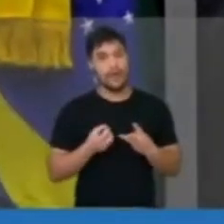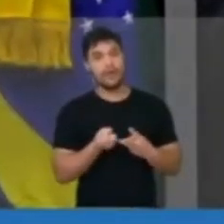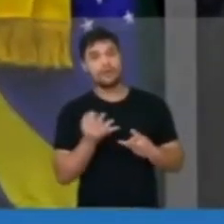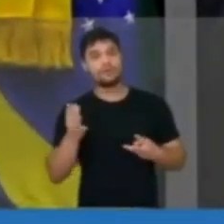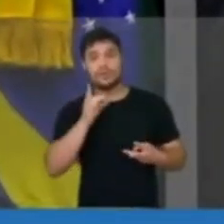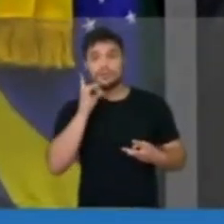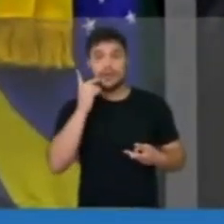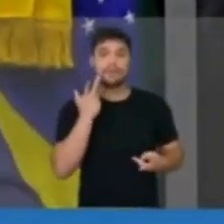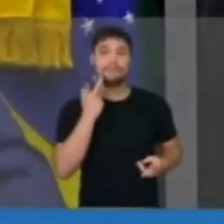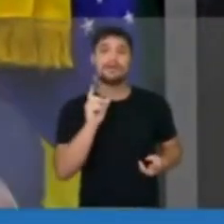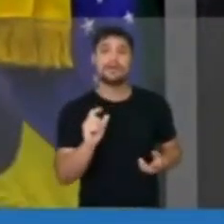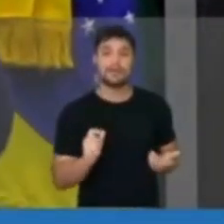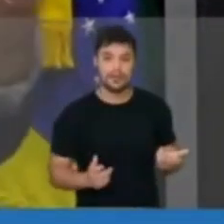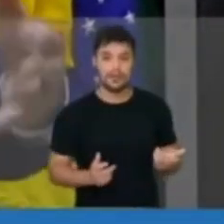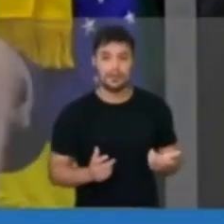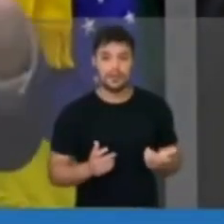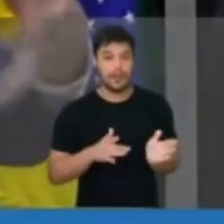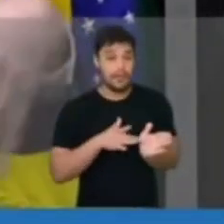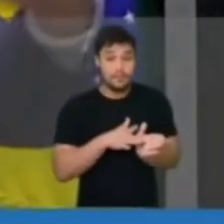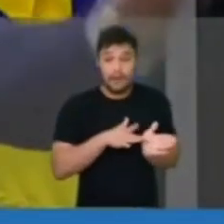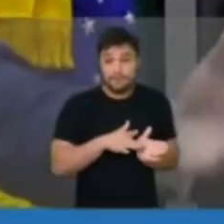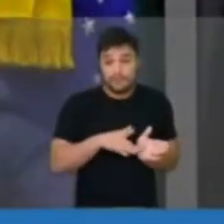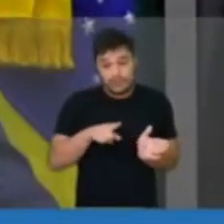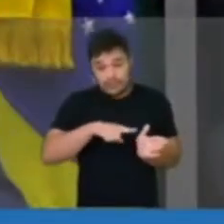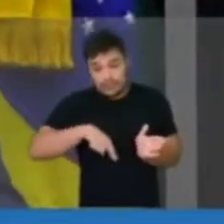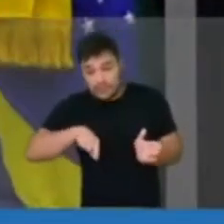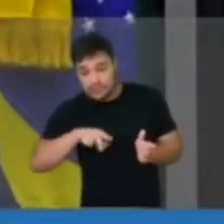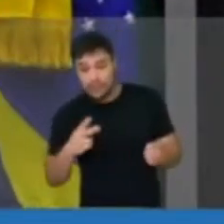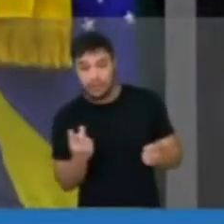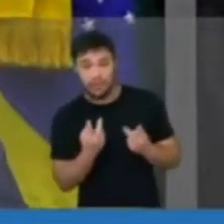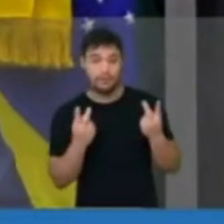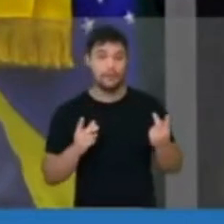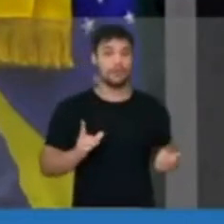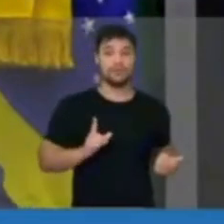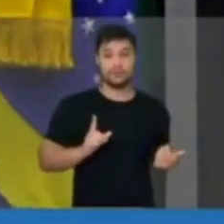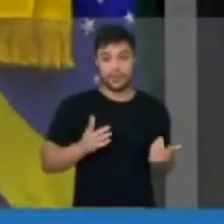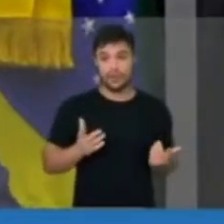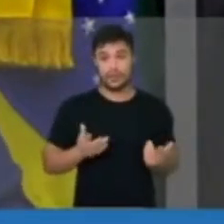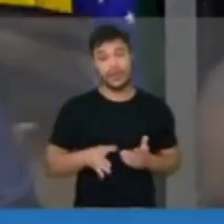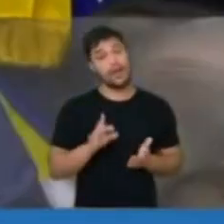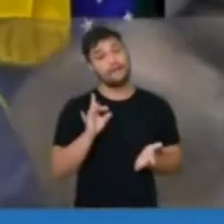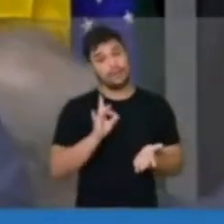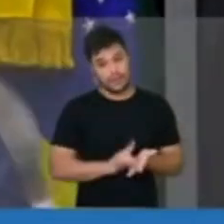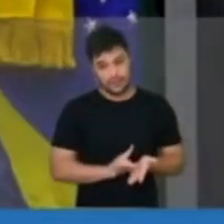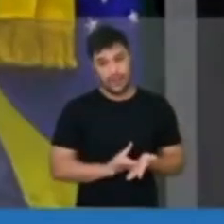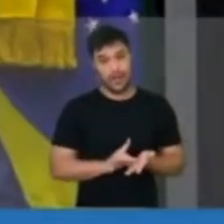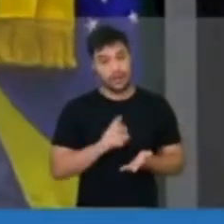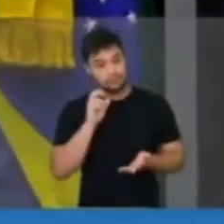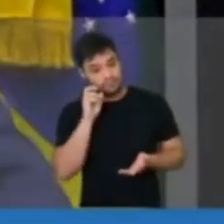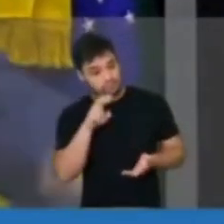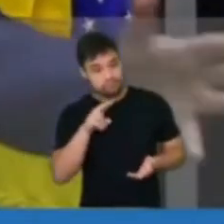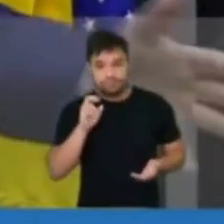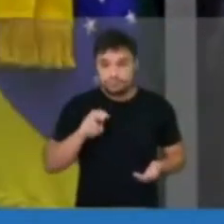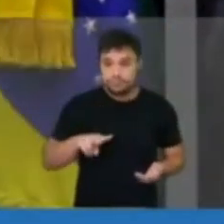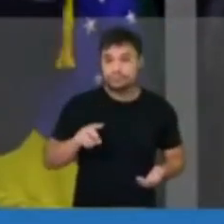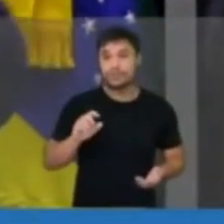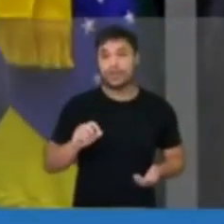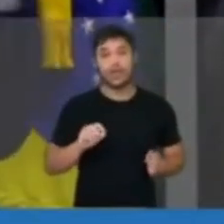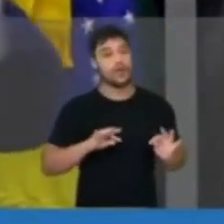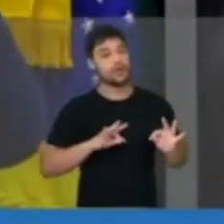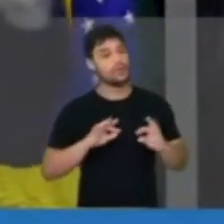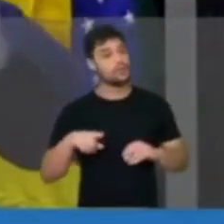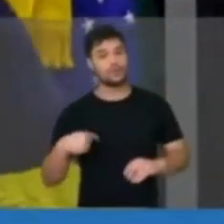quê? Para fingir que isso aqui vale alguma coisa? A realidade do que nós temos visto é que tudo que